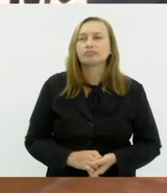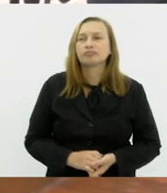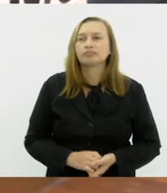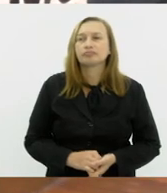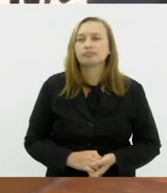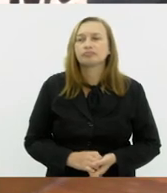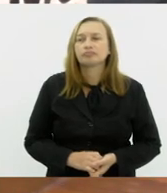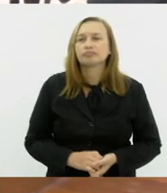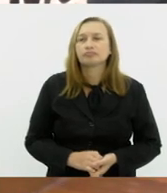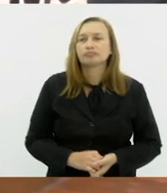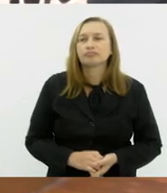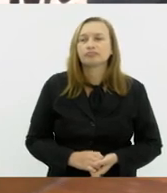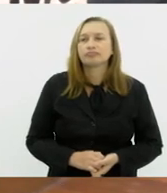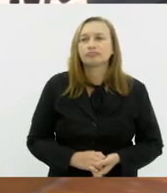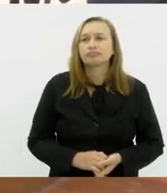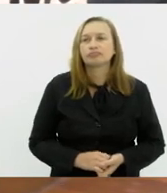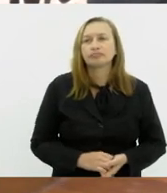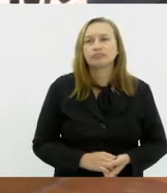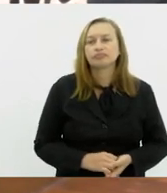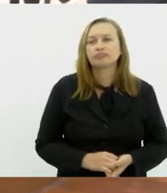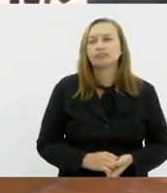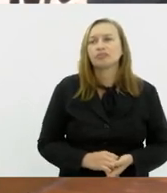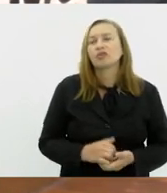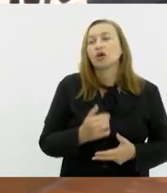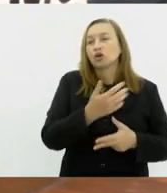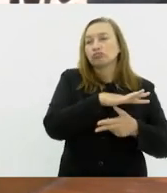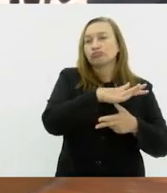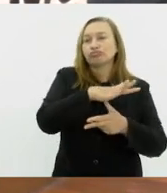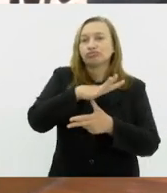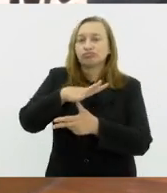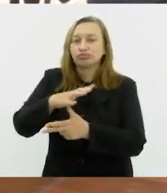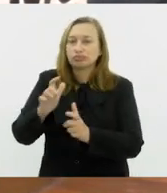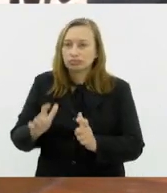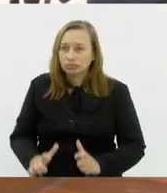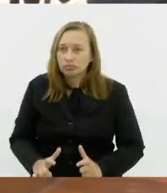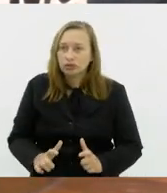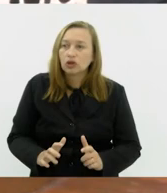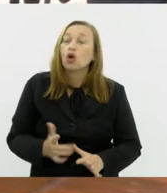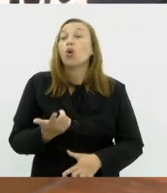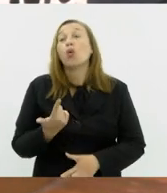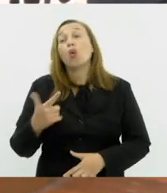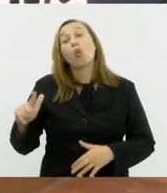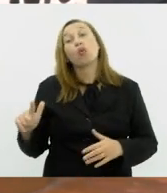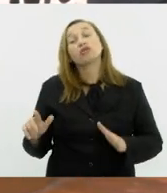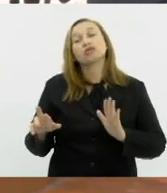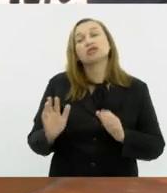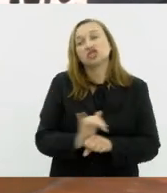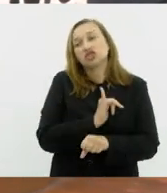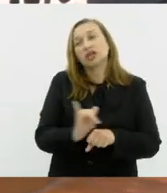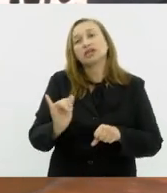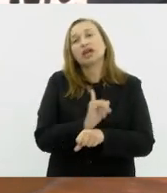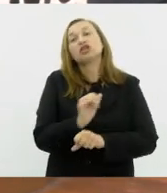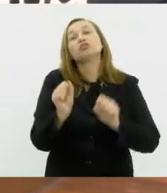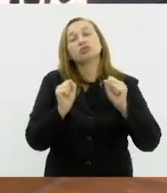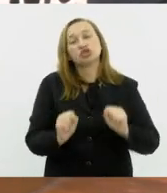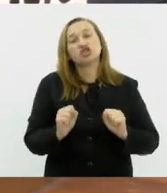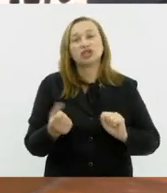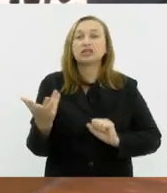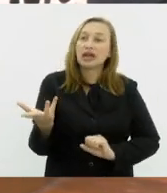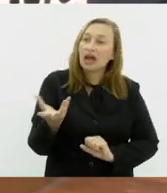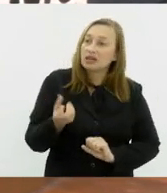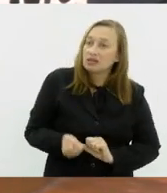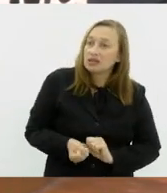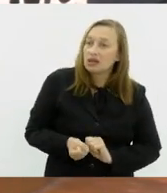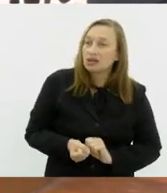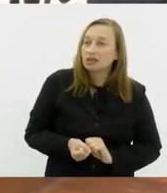outras questões que foram colocadas, né? Essa questão do transponder, né? Que ele falou, enfim, outras medidas que poderiam ser adicionadas